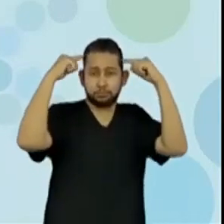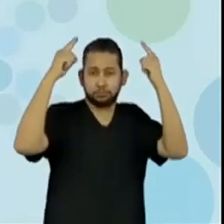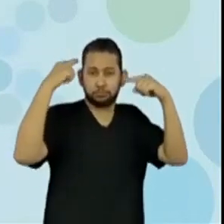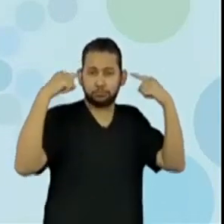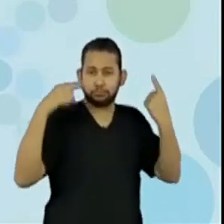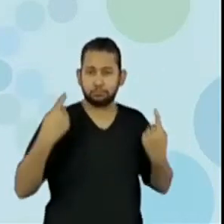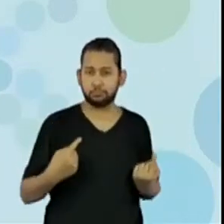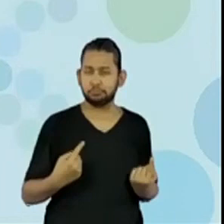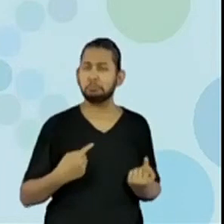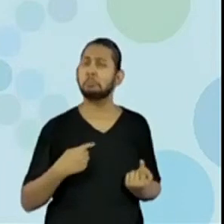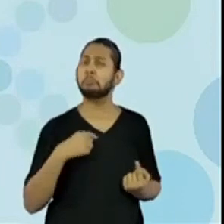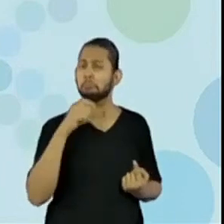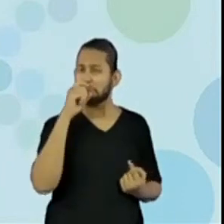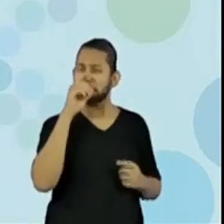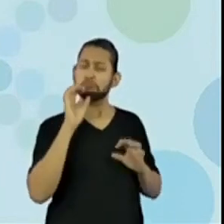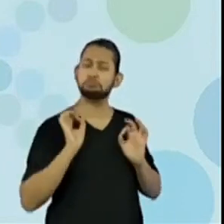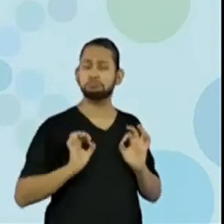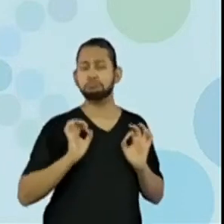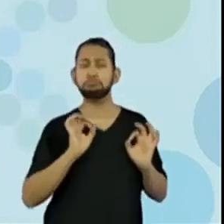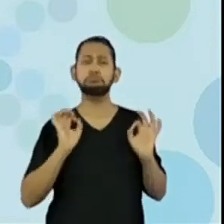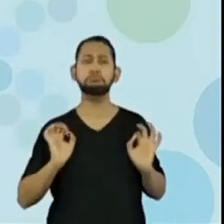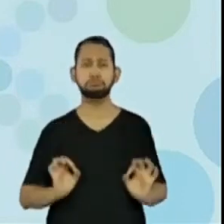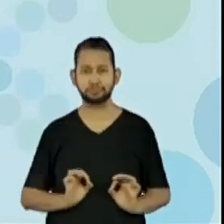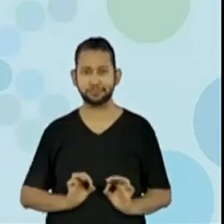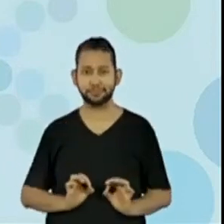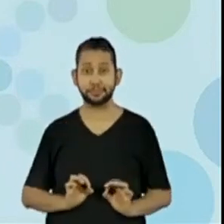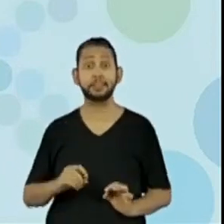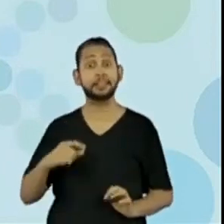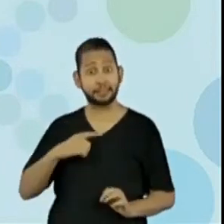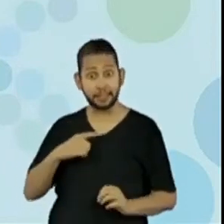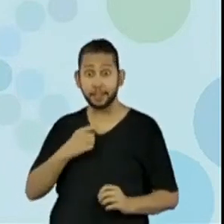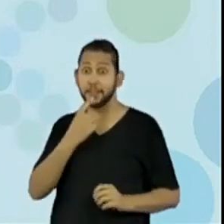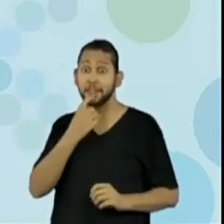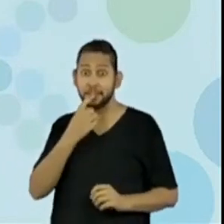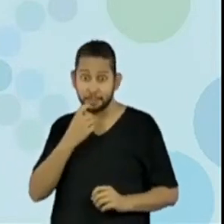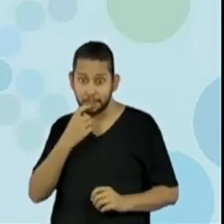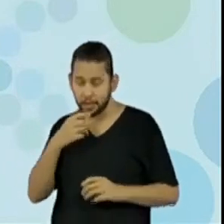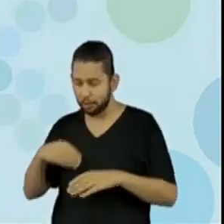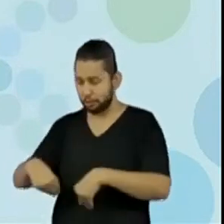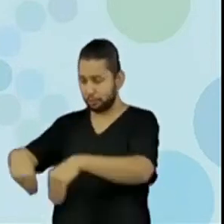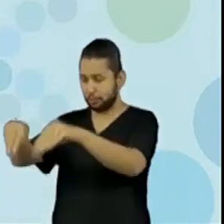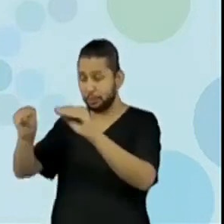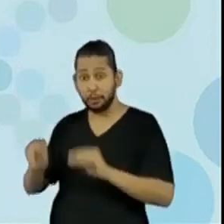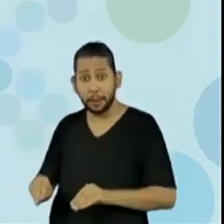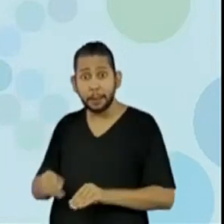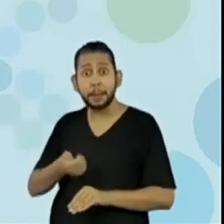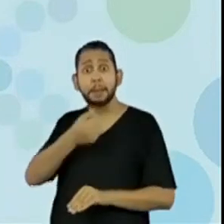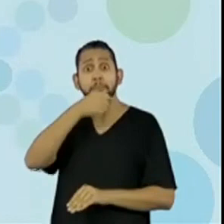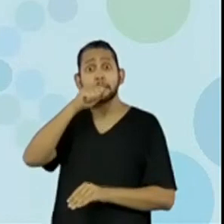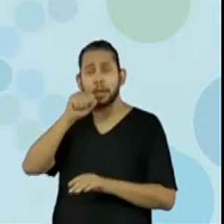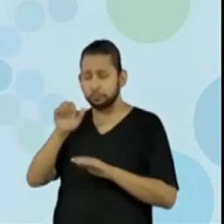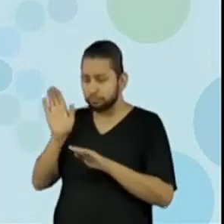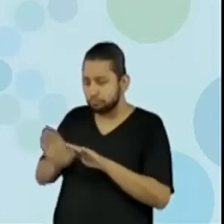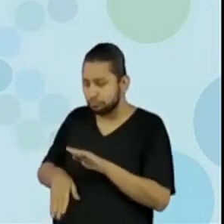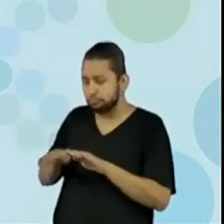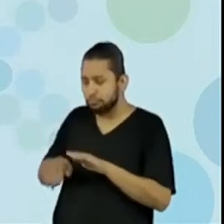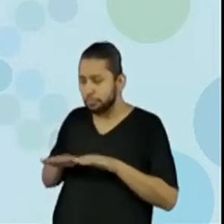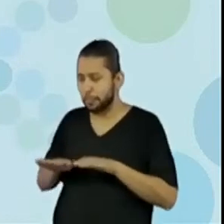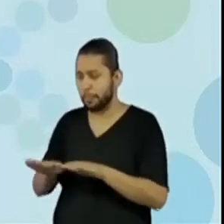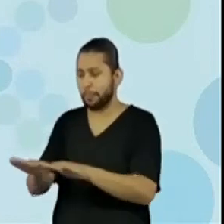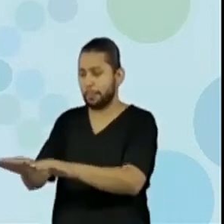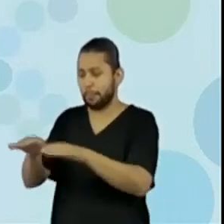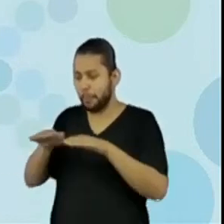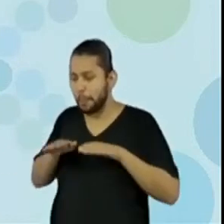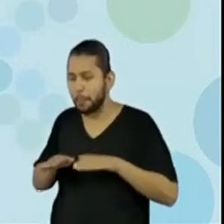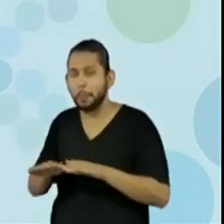graciosa quanto valiosa. Um dia, com um retalho de tecido vermelho, sua mãe costurou para ela uma curta capa com capuz. Ficou